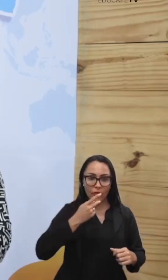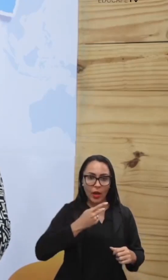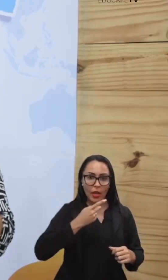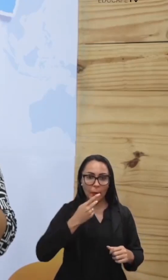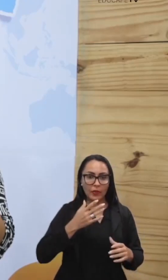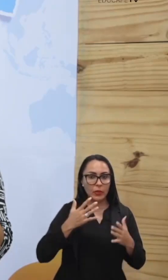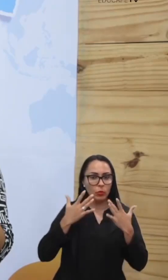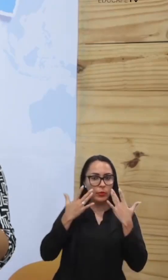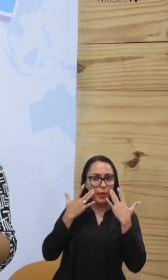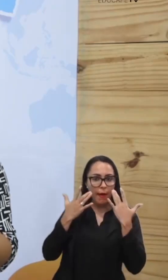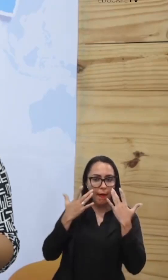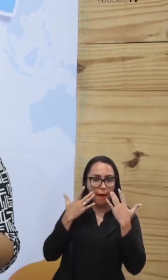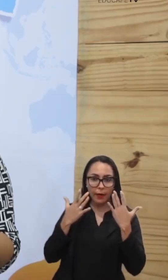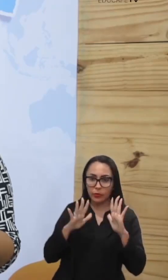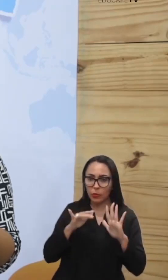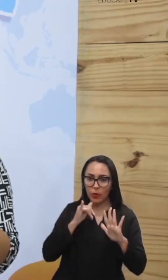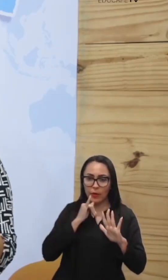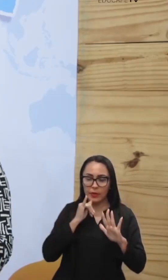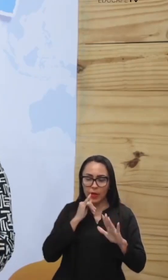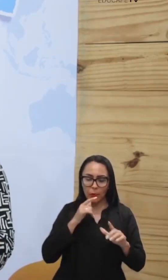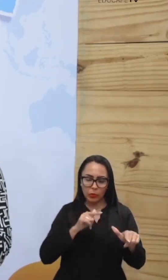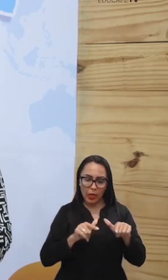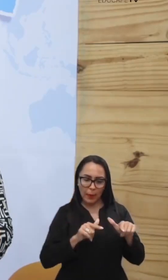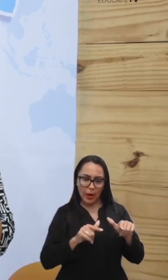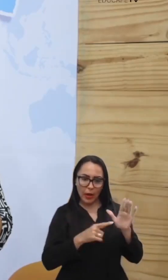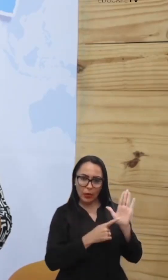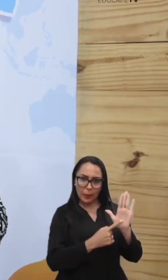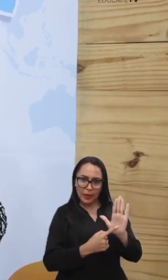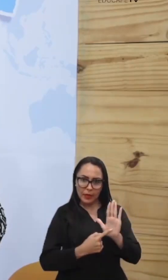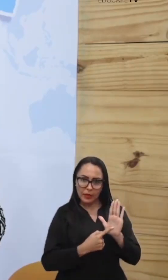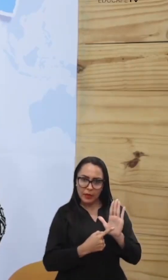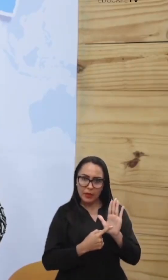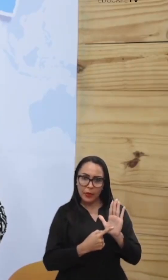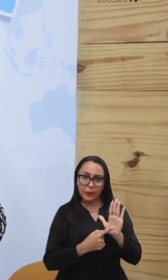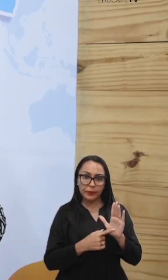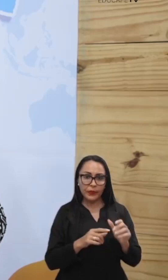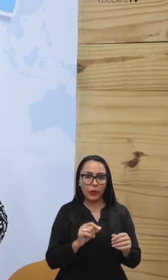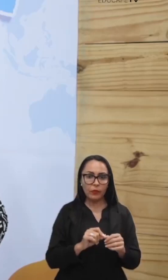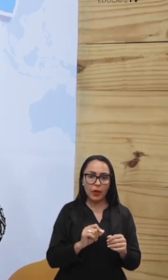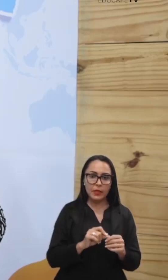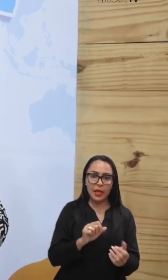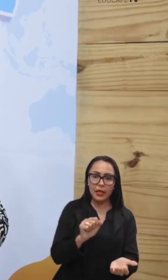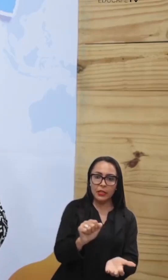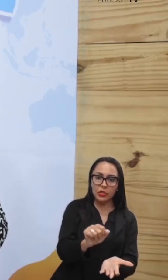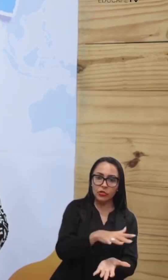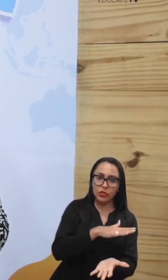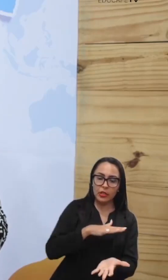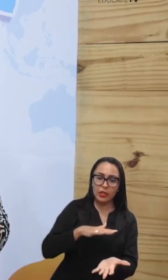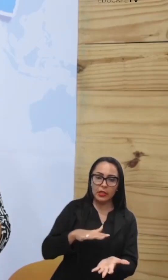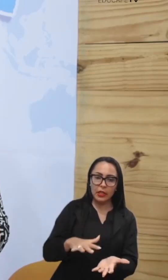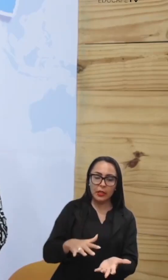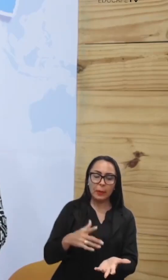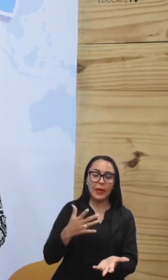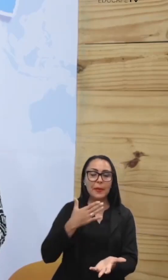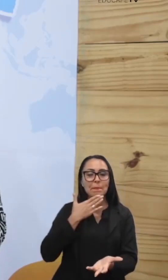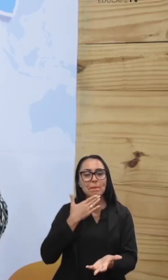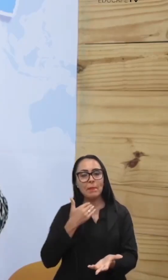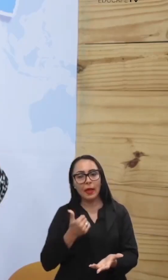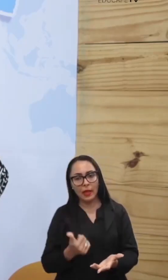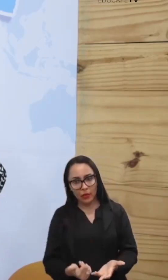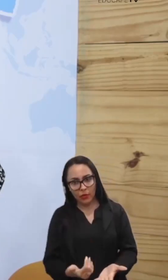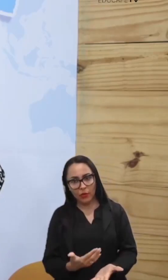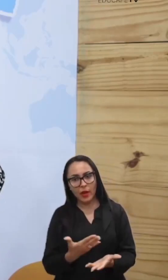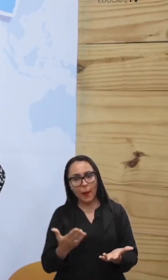teatro, para fazer um trabalho que ele fosse apresentar, eu fazia a escrita de sinais para ele melhorar, para